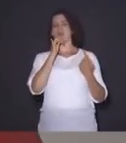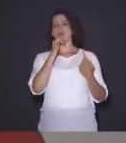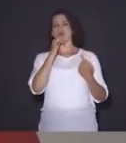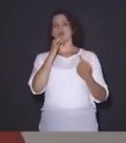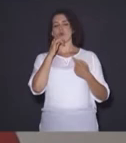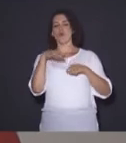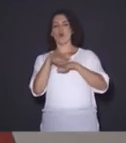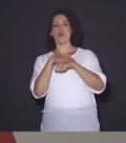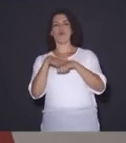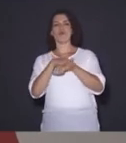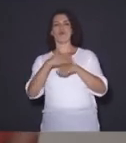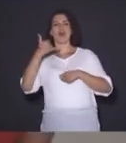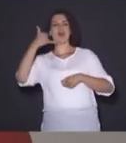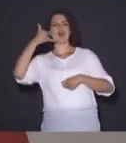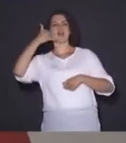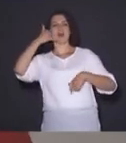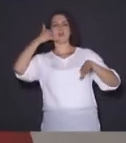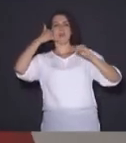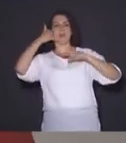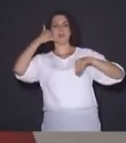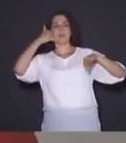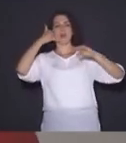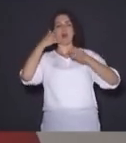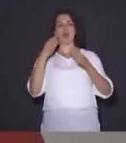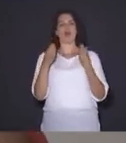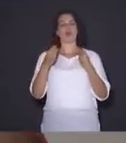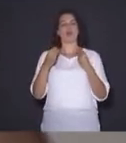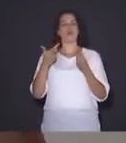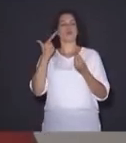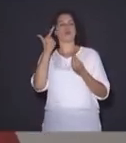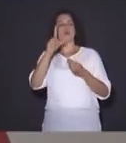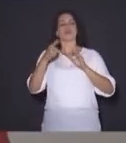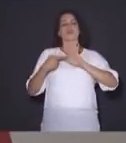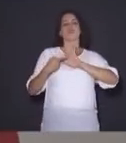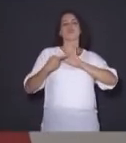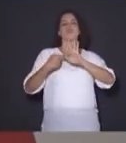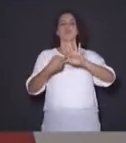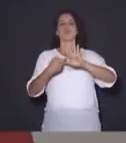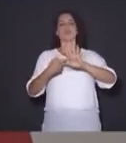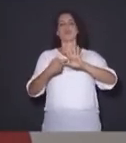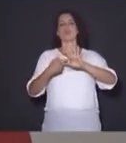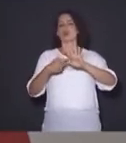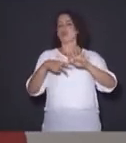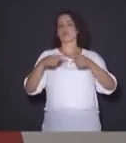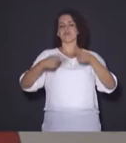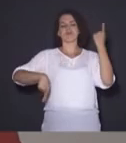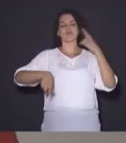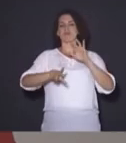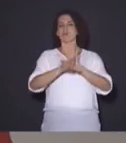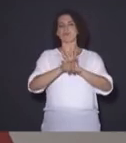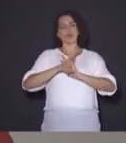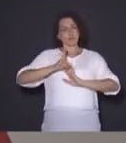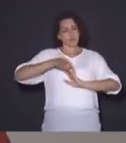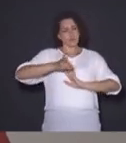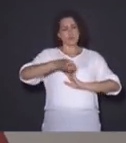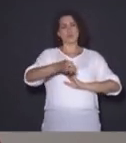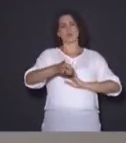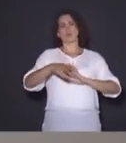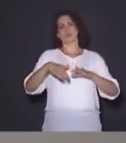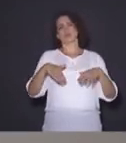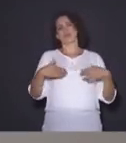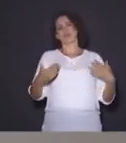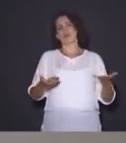com a de um juiz de primeiro grau que não tinha competência para isso cometeu uma profunda ilegalidade continuou com o caso então foi